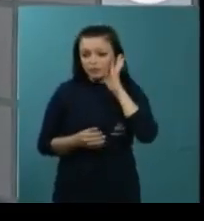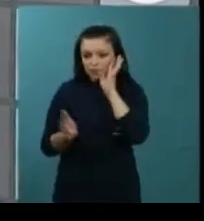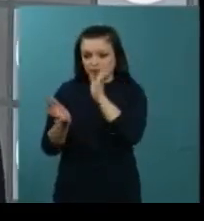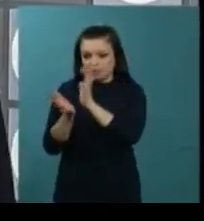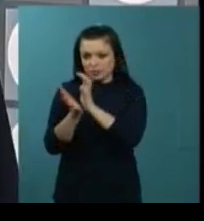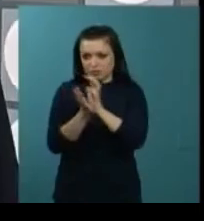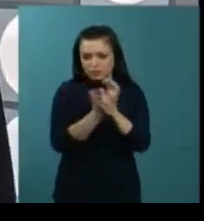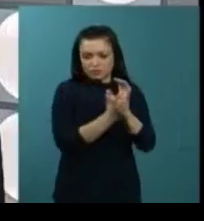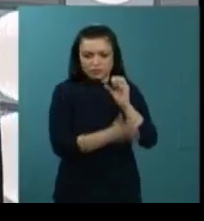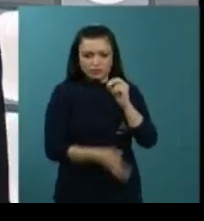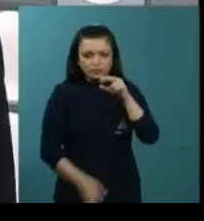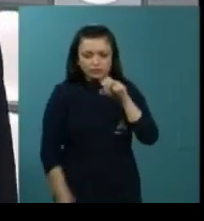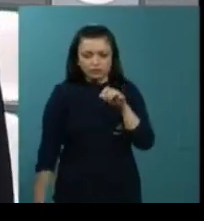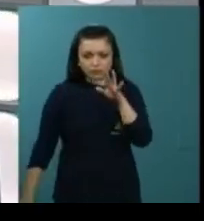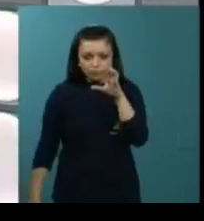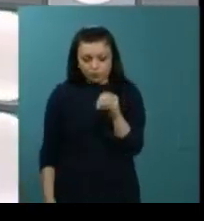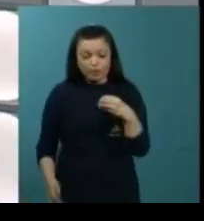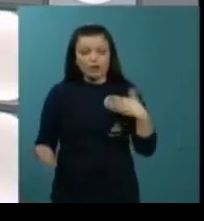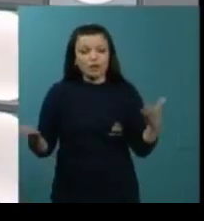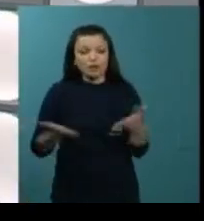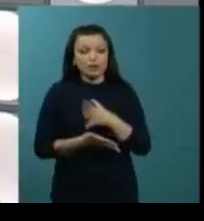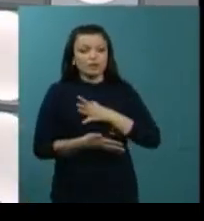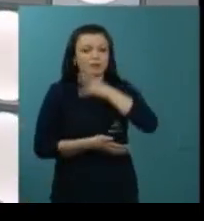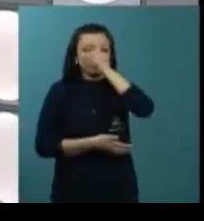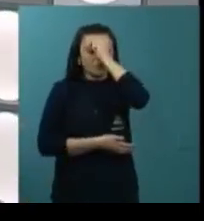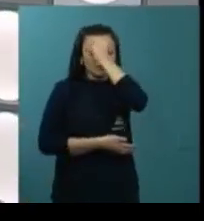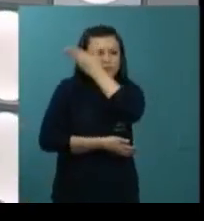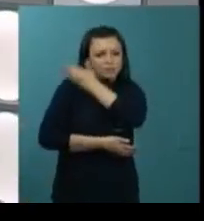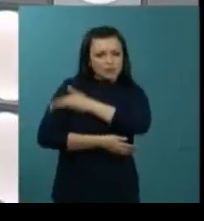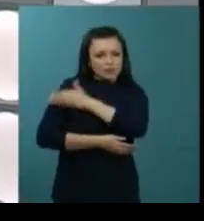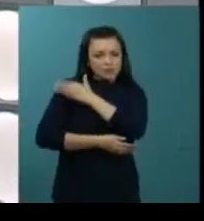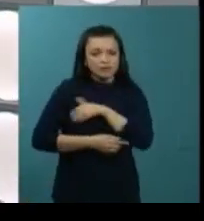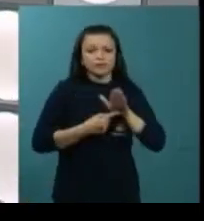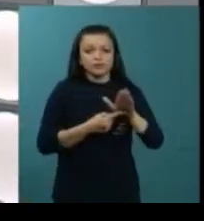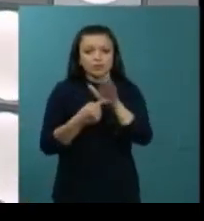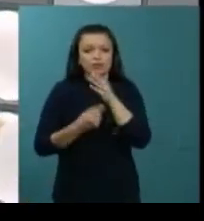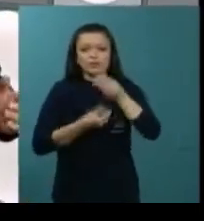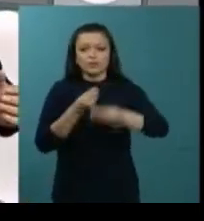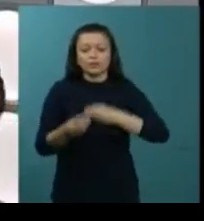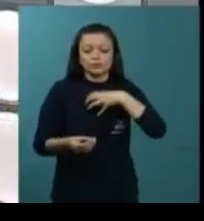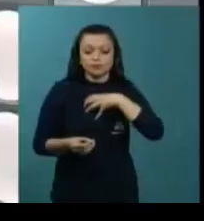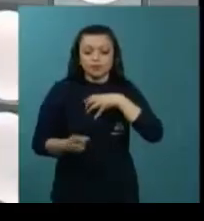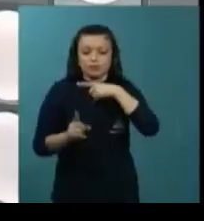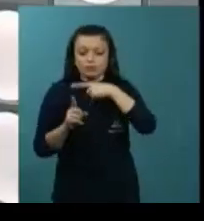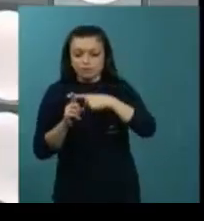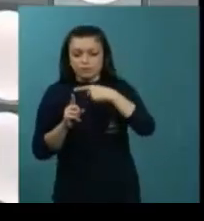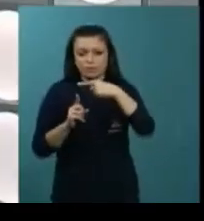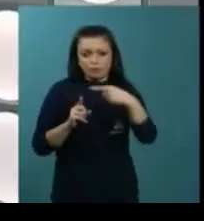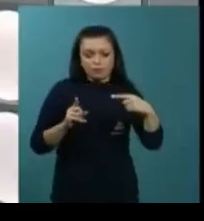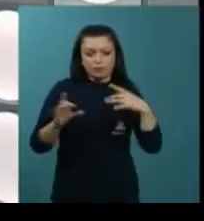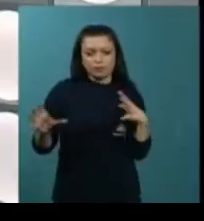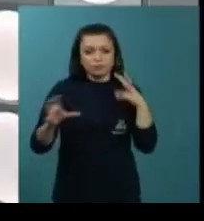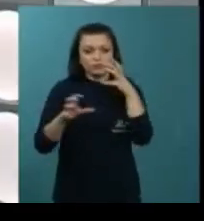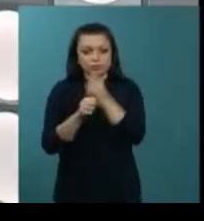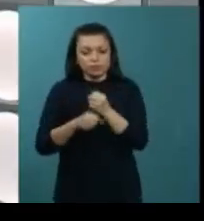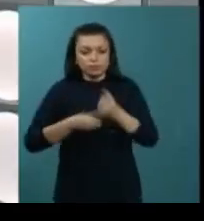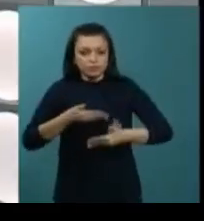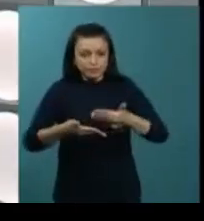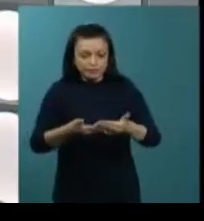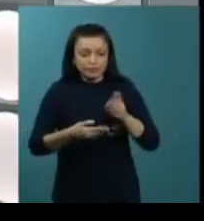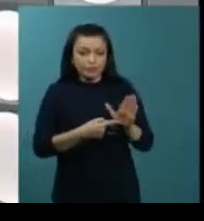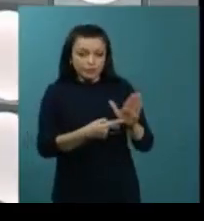conjuntos, aprender a fazer operações com esses conjuntos. Estaremos, portanto, fazendo